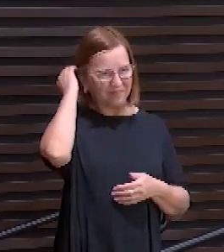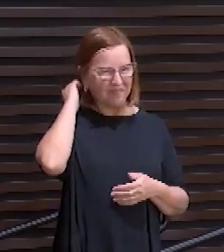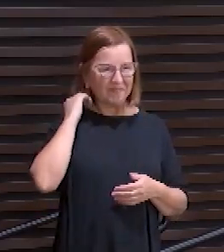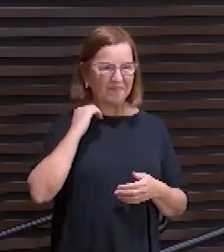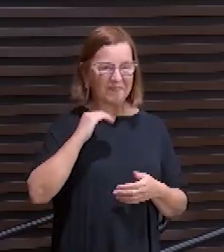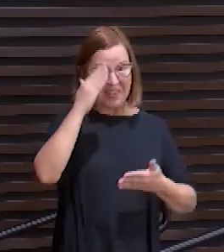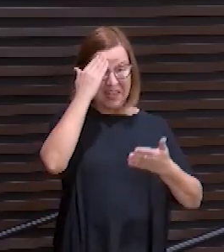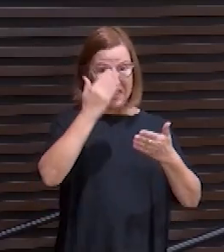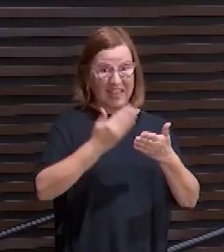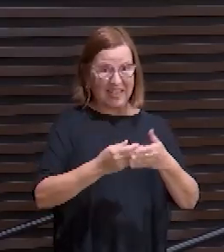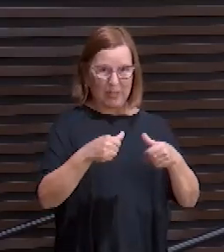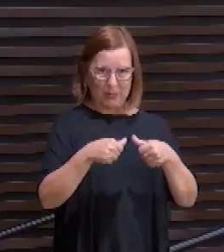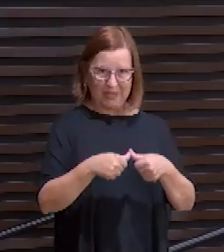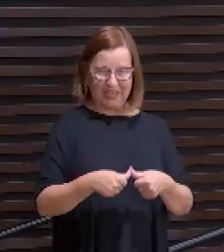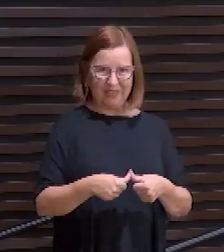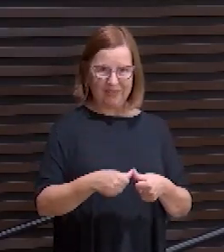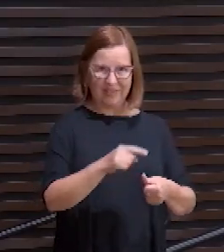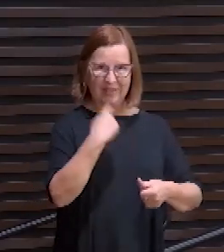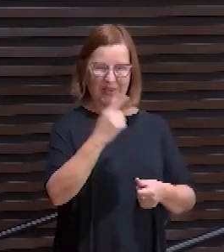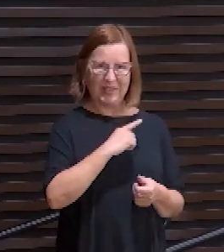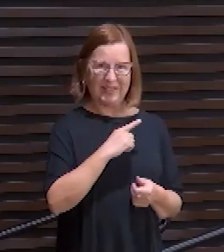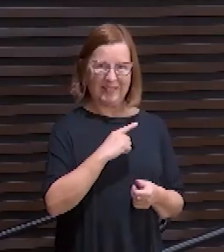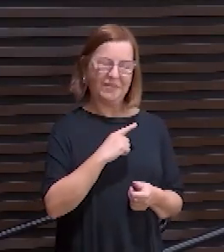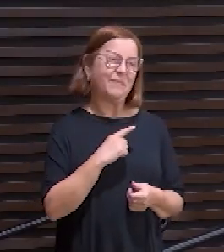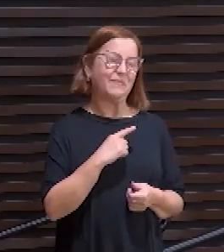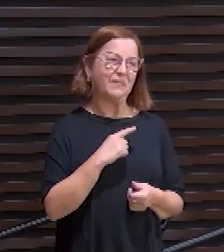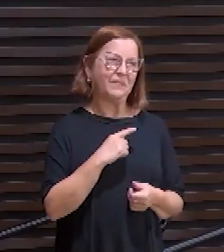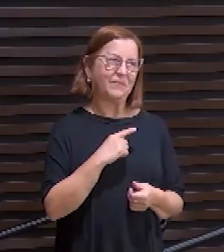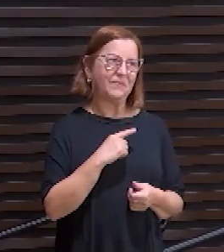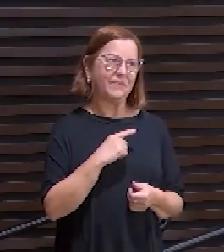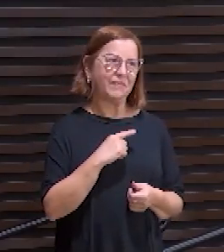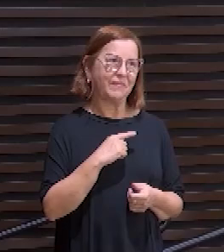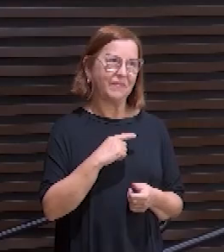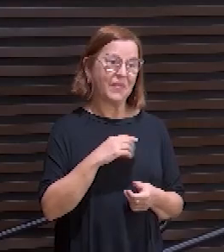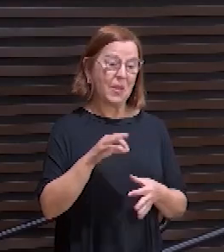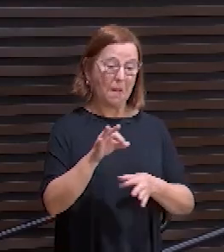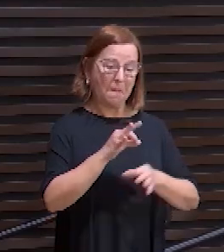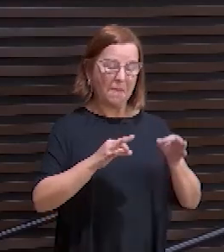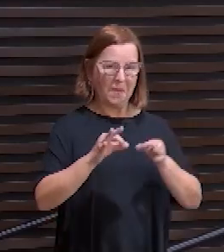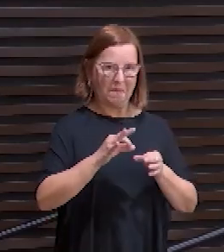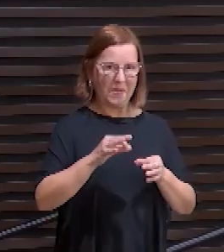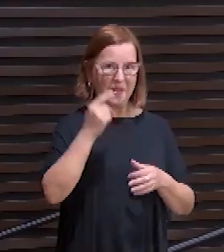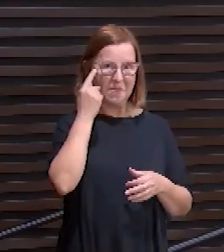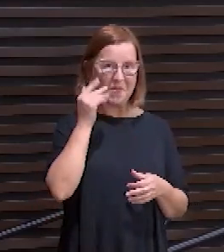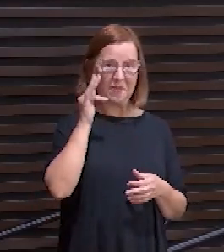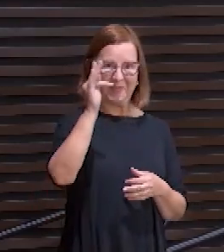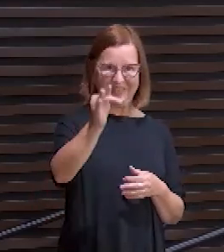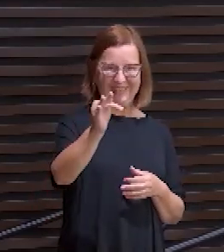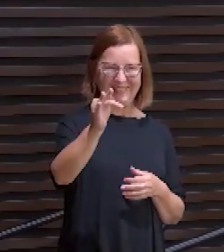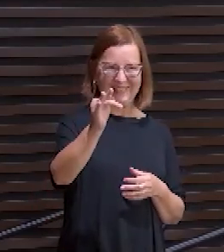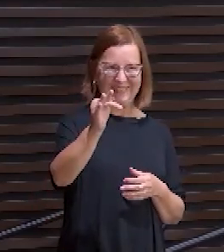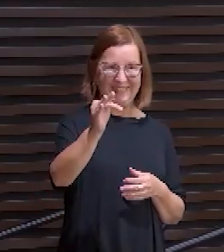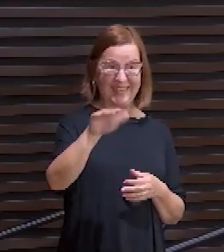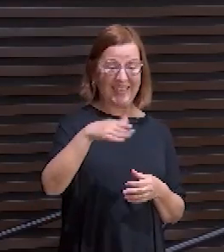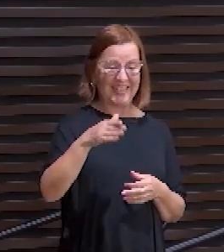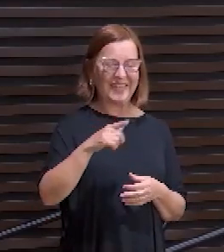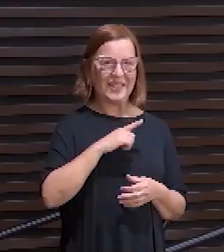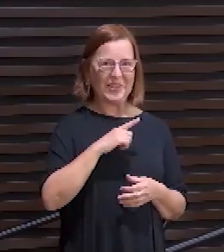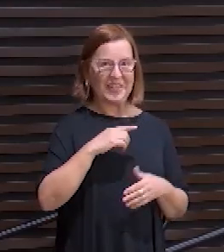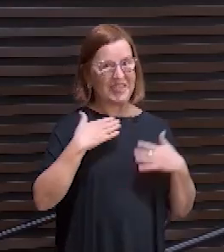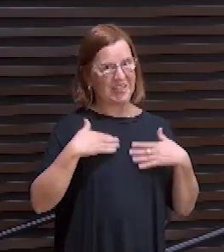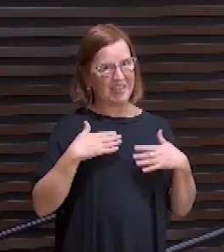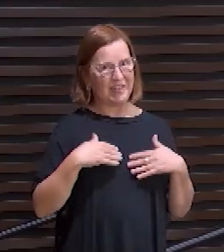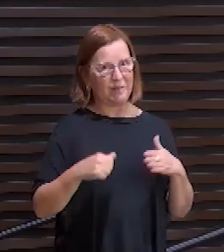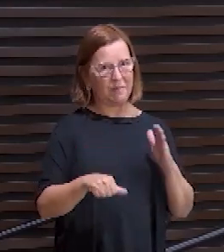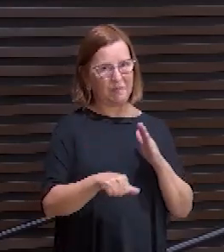crendo nisso que nós seremos preparados como igreja para o tempo que há de vir, e então tenhamos descanso. O